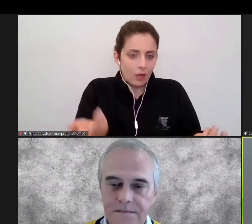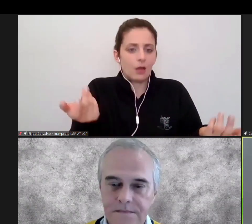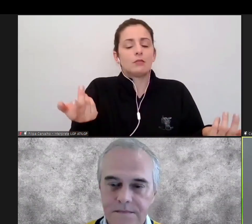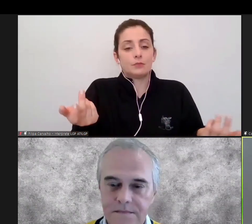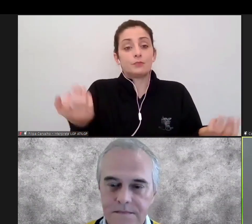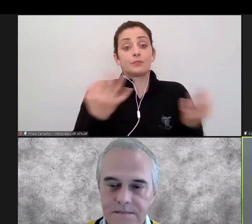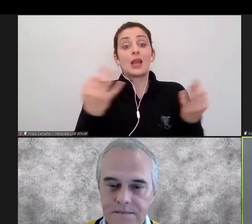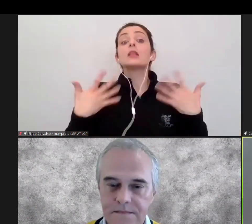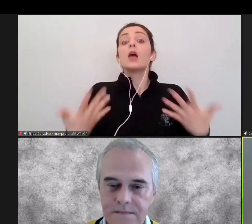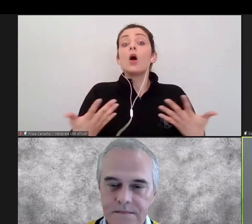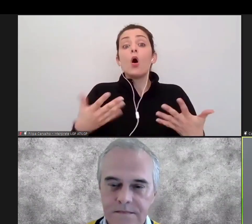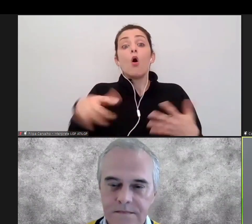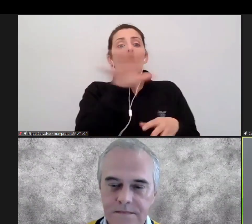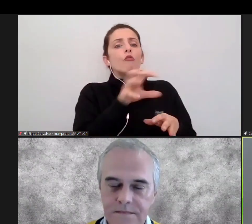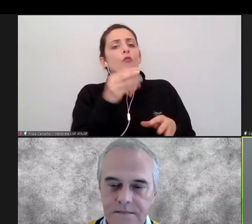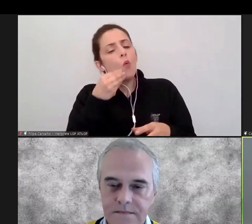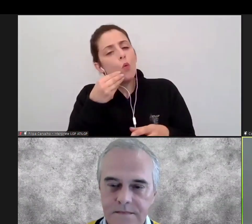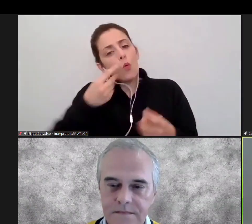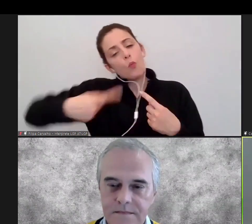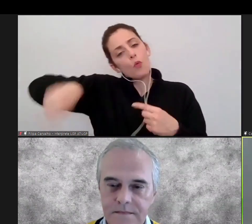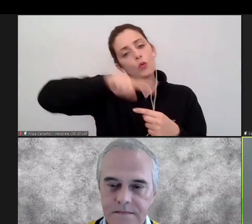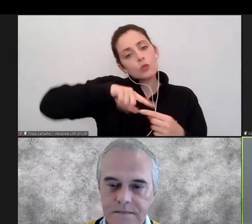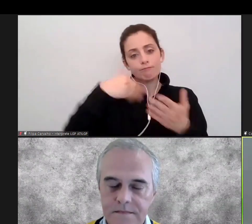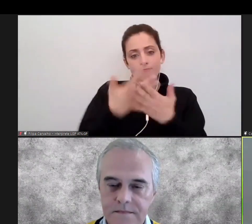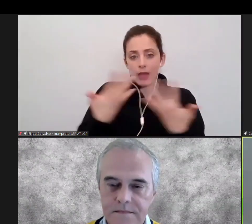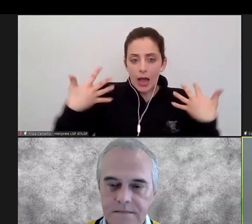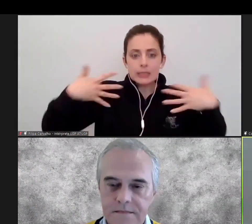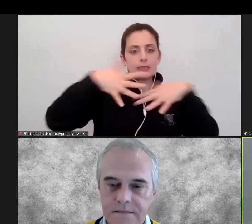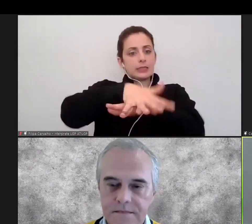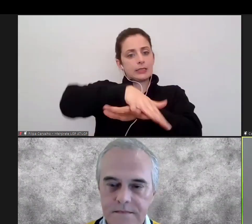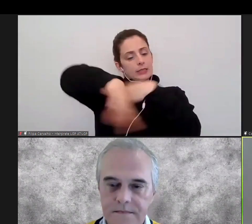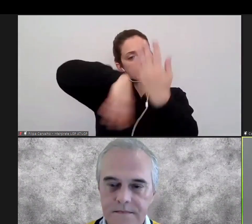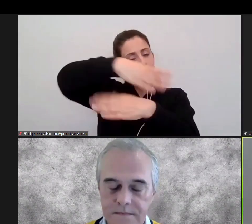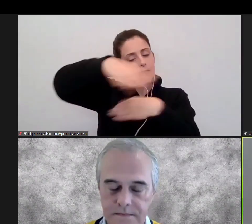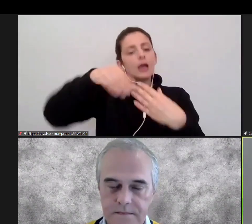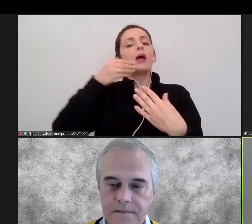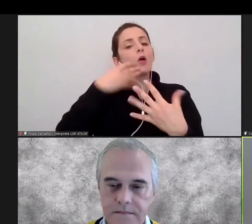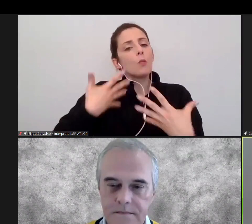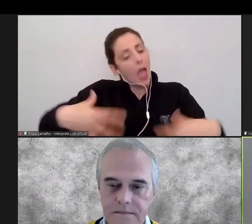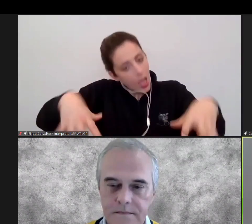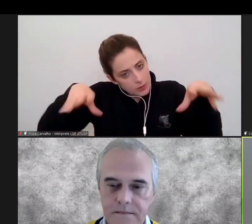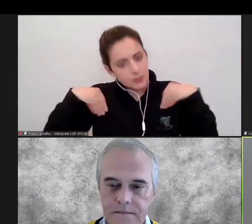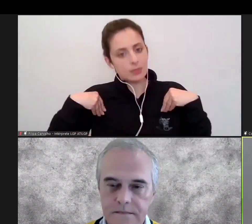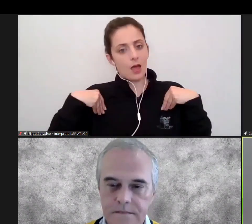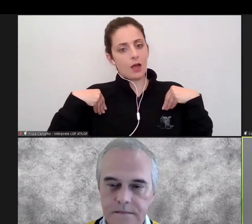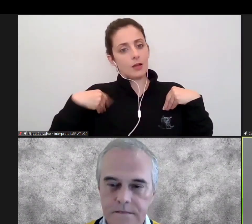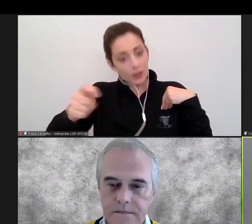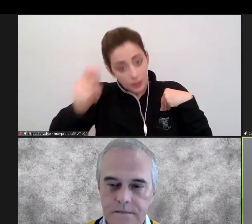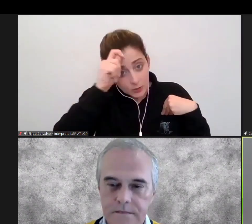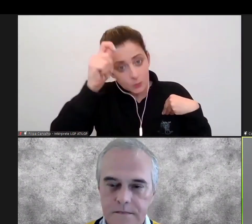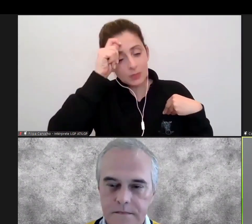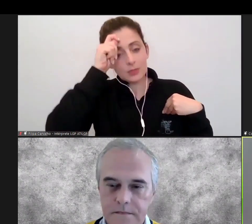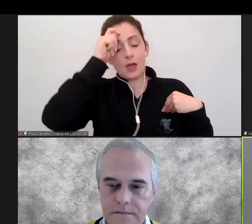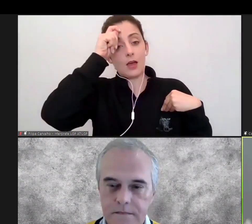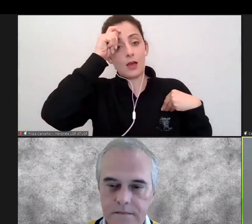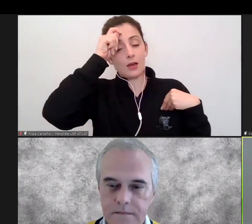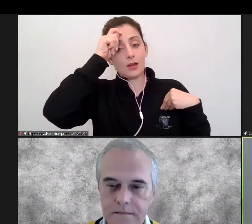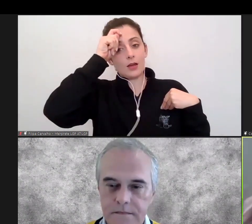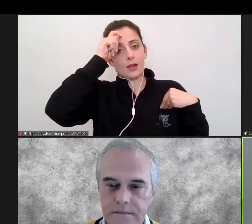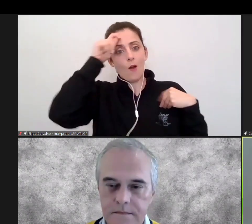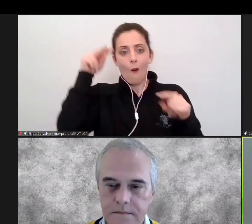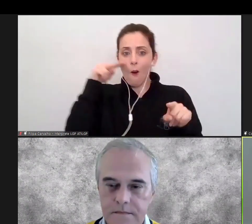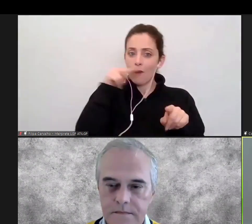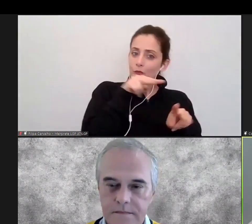de integrar, não é, estas diferenças é saber abraçá-las, é saber respeitá-las, é saber olhar